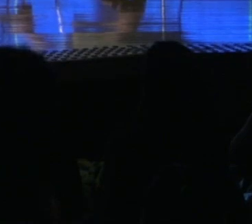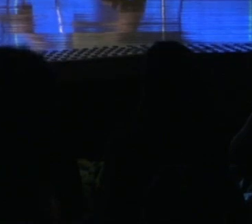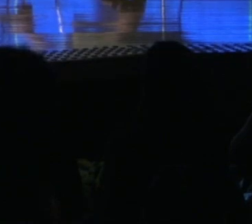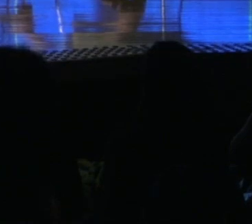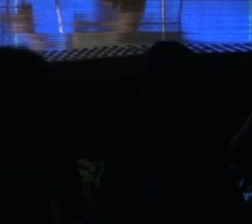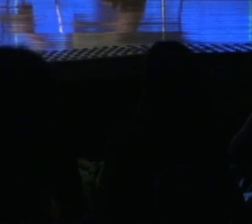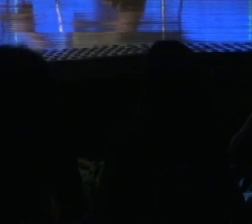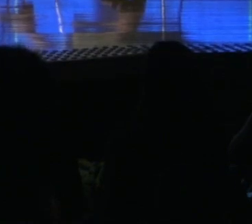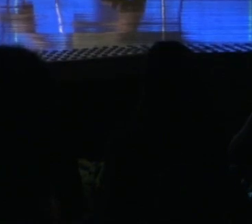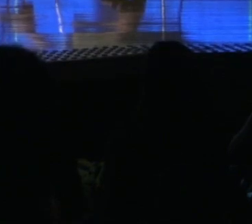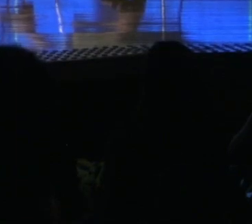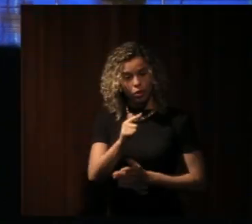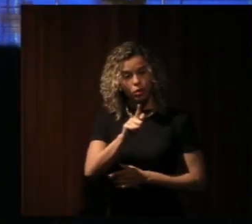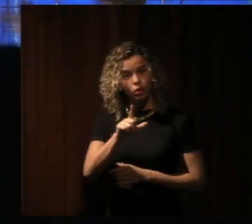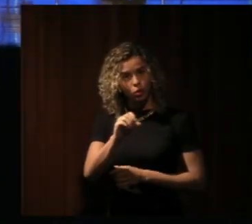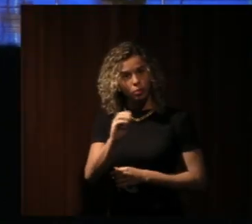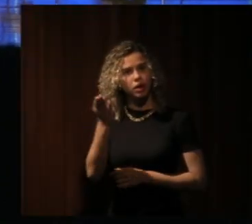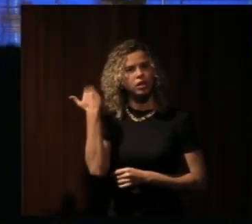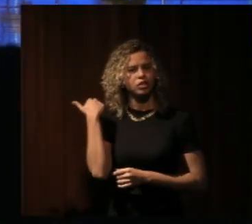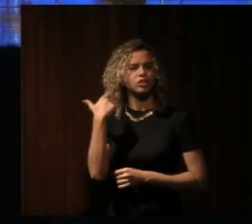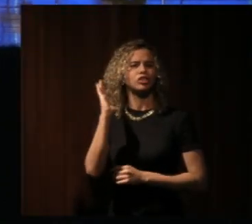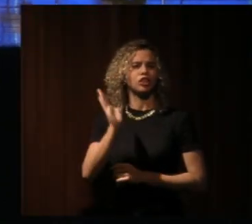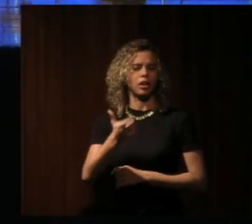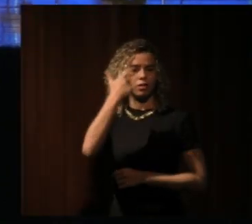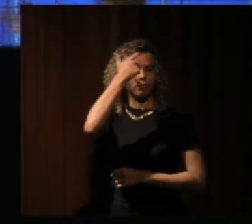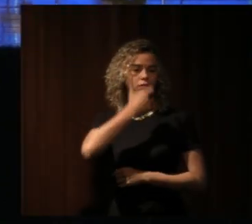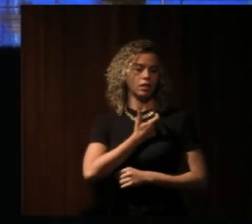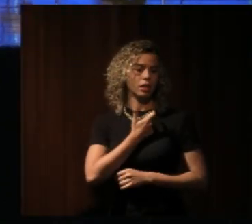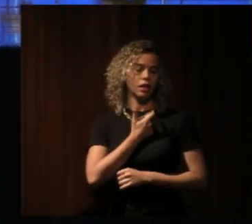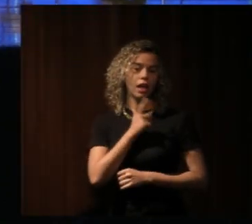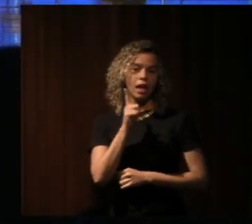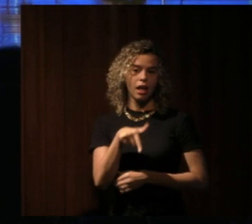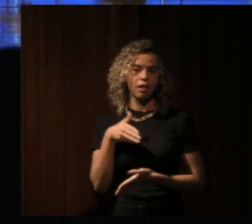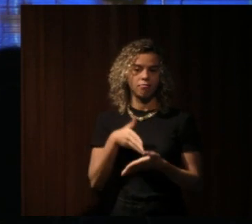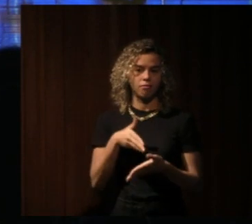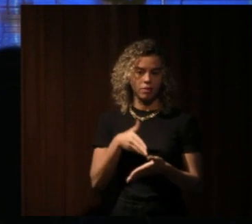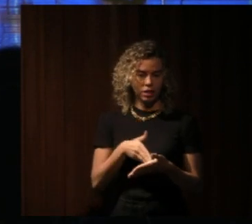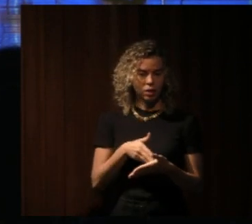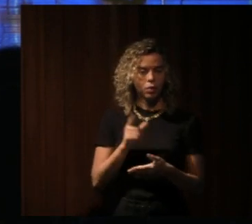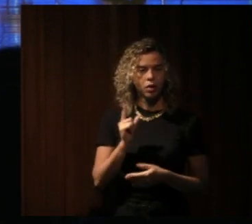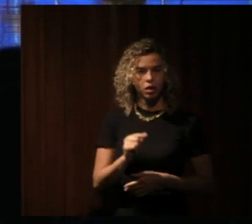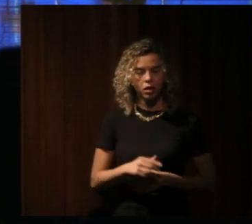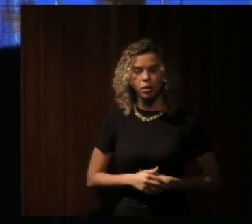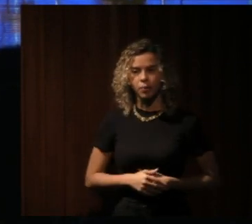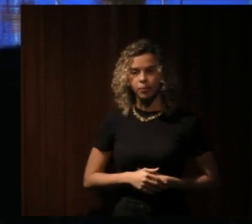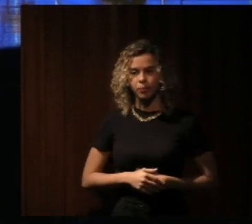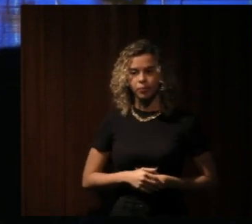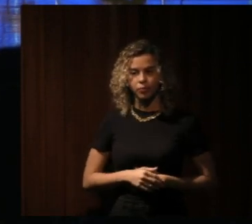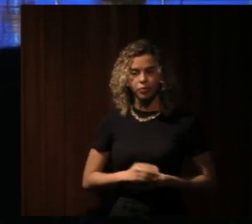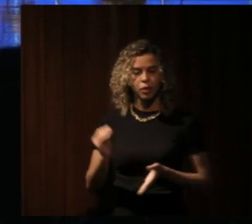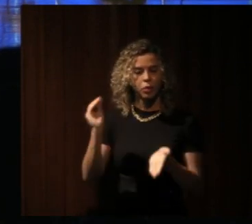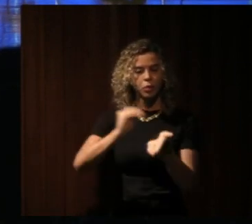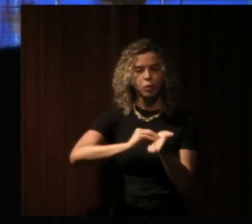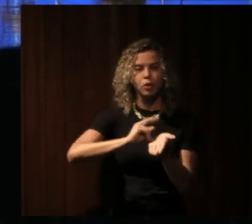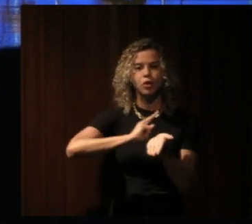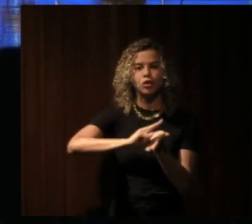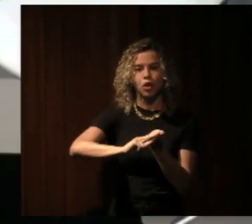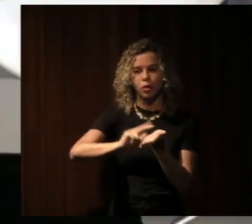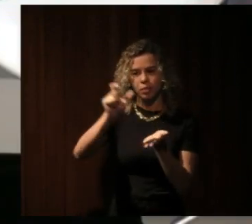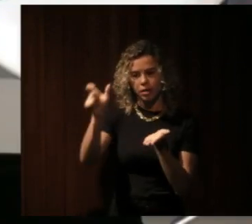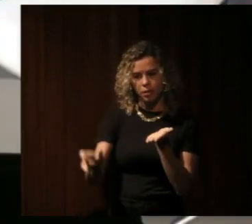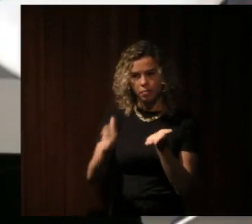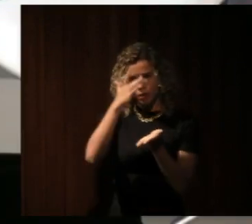ele já tinha uma postura que a gente à época considerava que era restritiva que era de publicar o nome do autor uma vez só